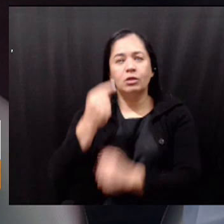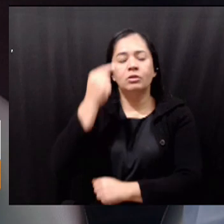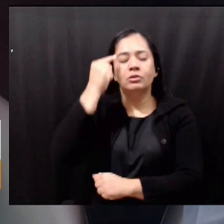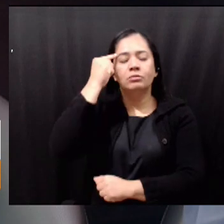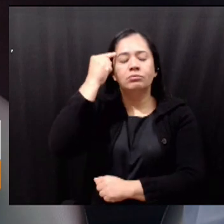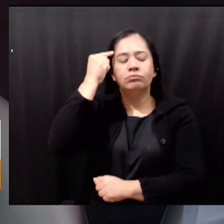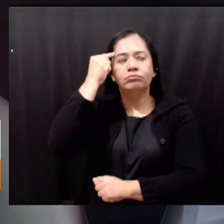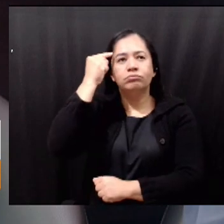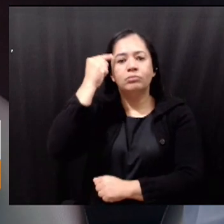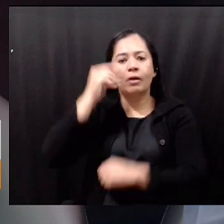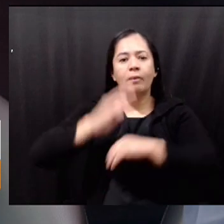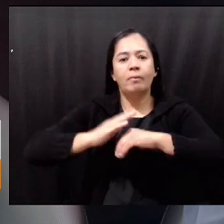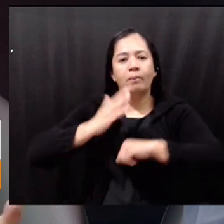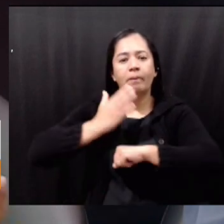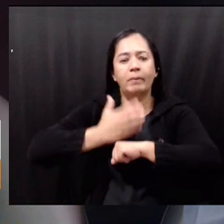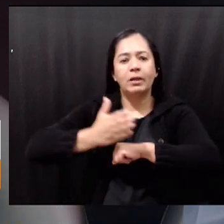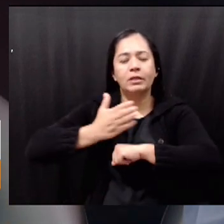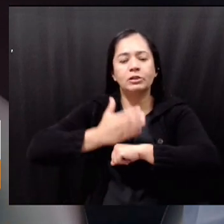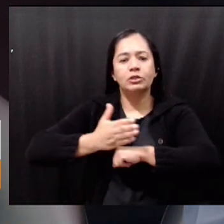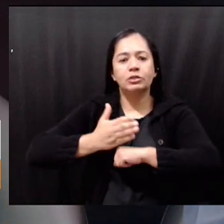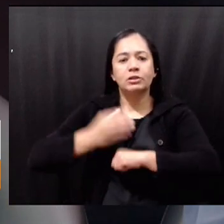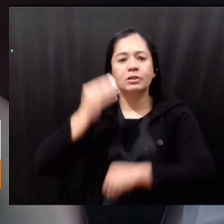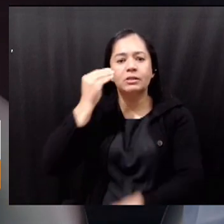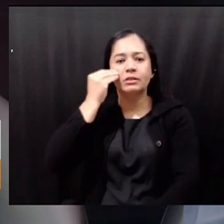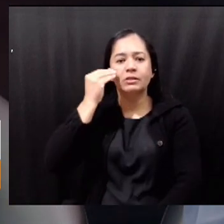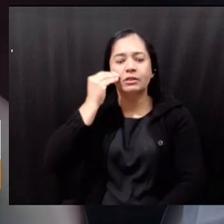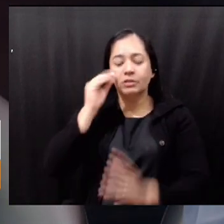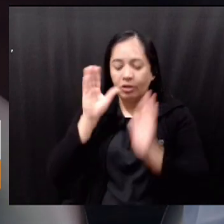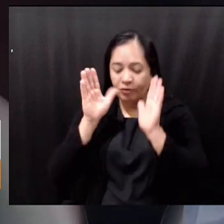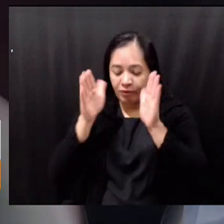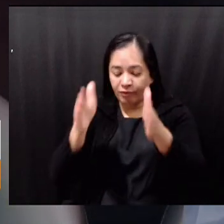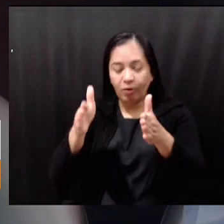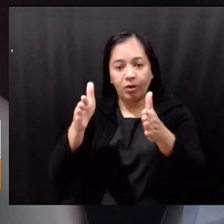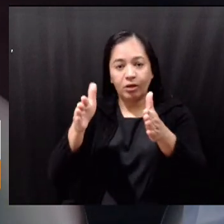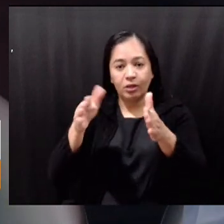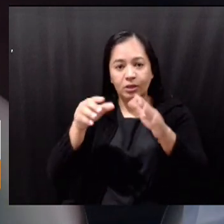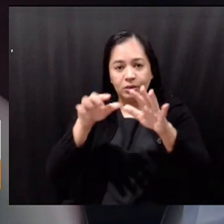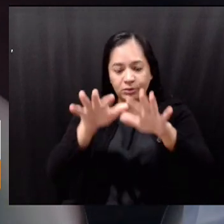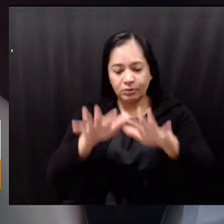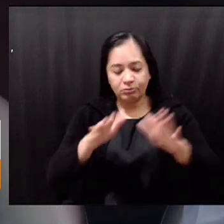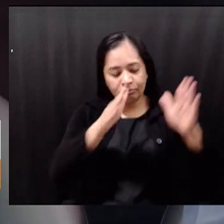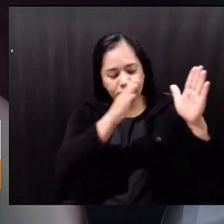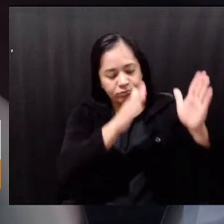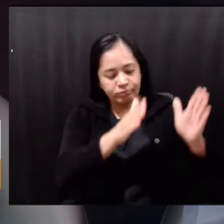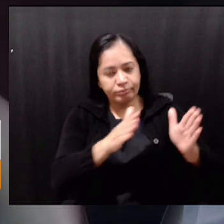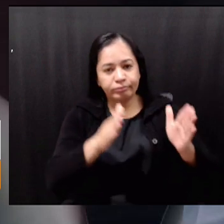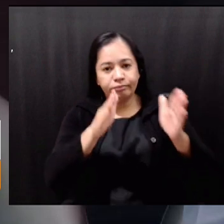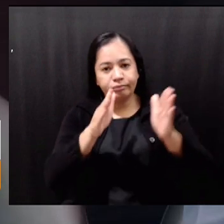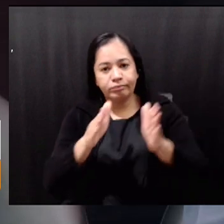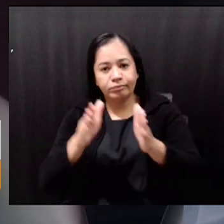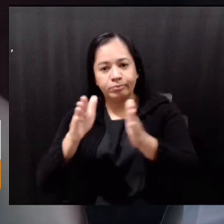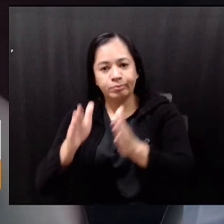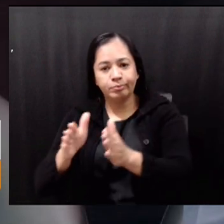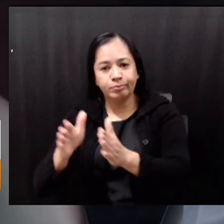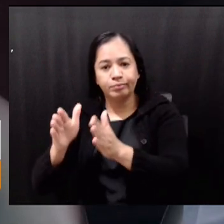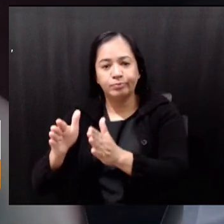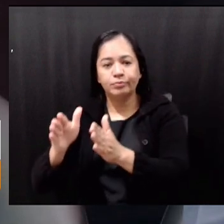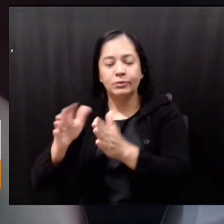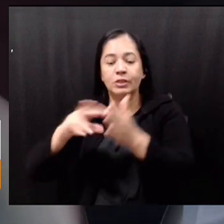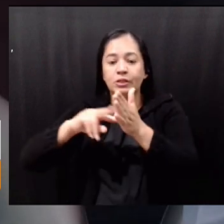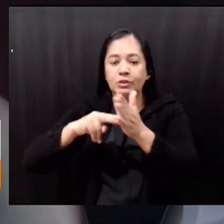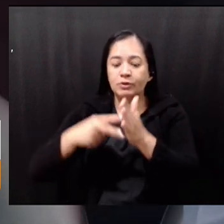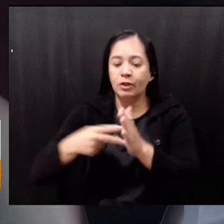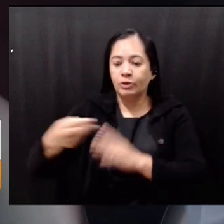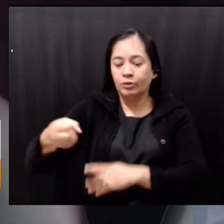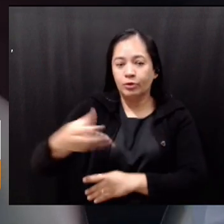práticas para tentar olhar para esse processo e ressignificar, porque assim, primeiro a